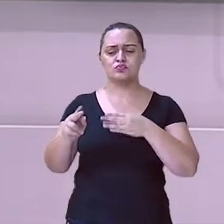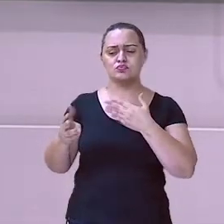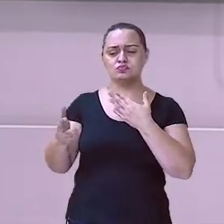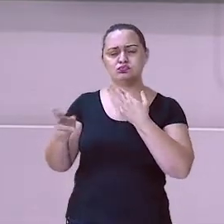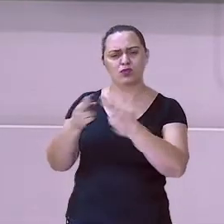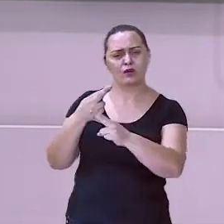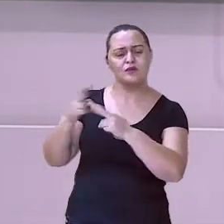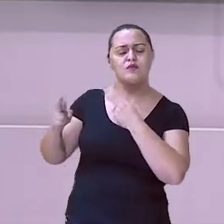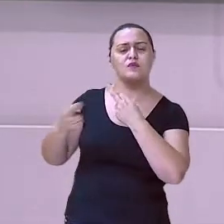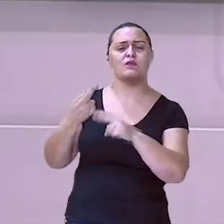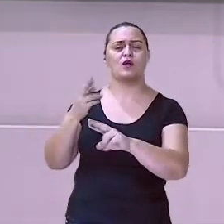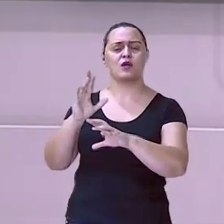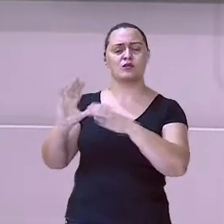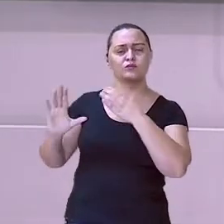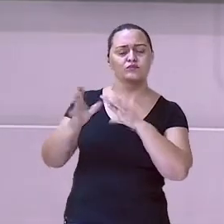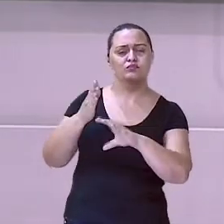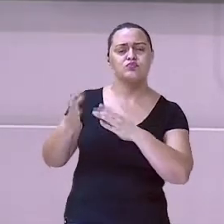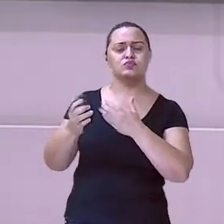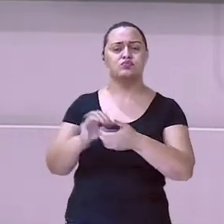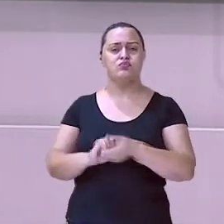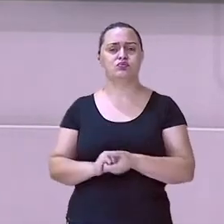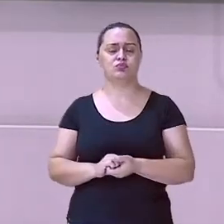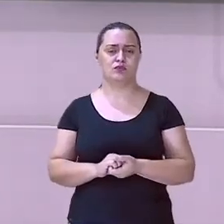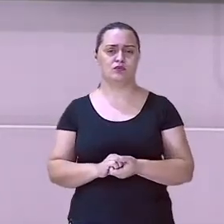essas terras, eles